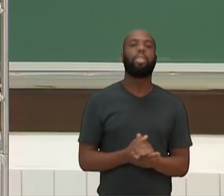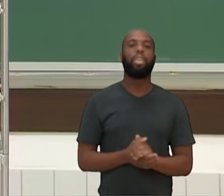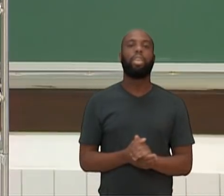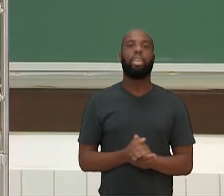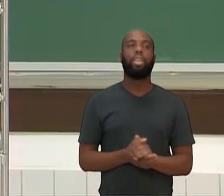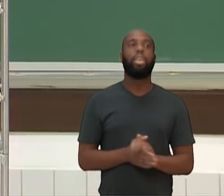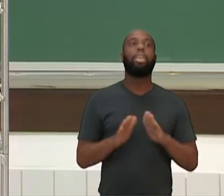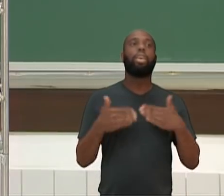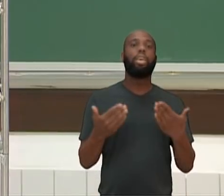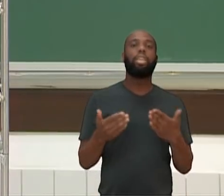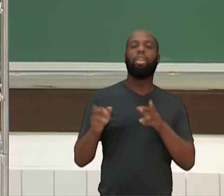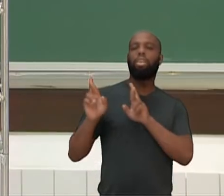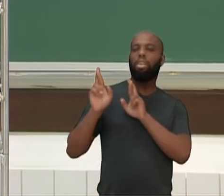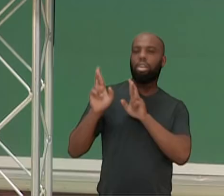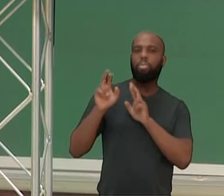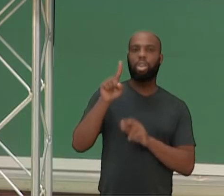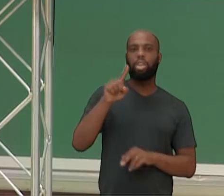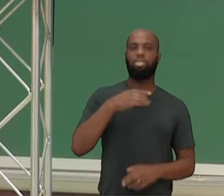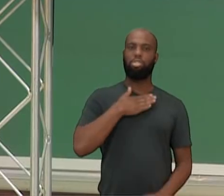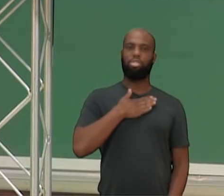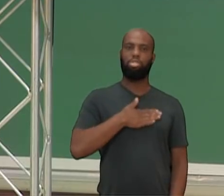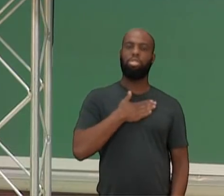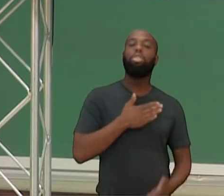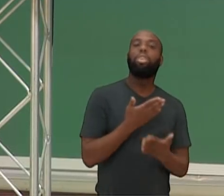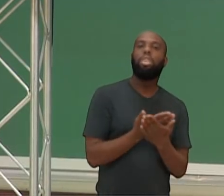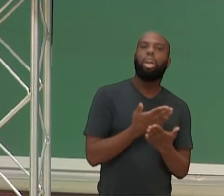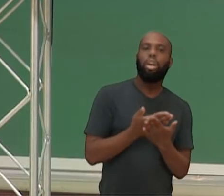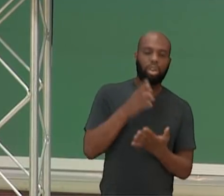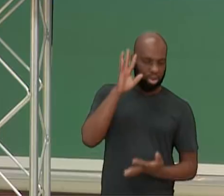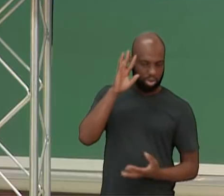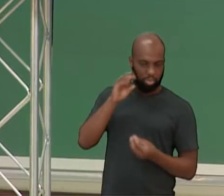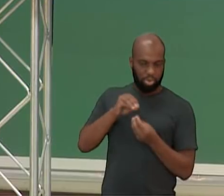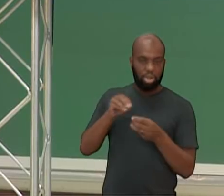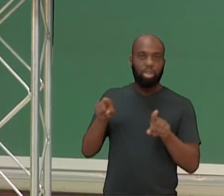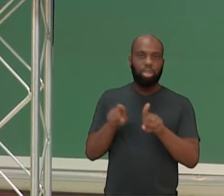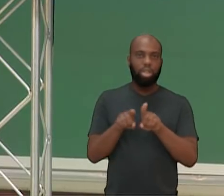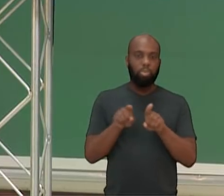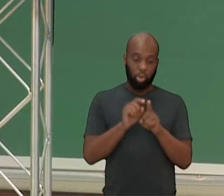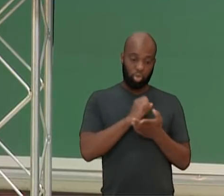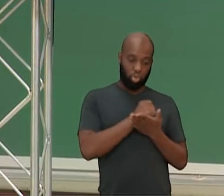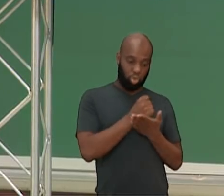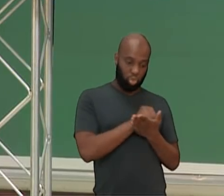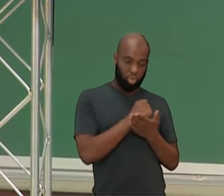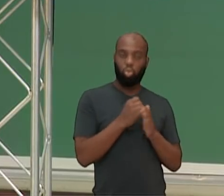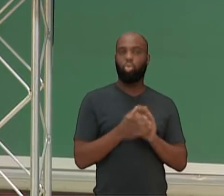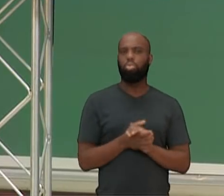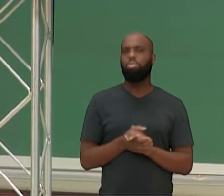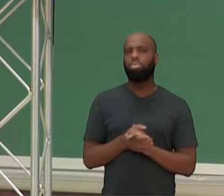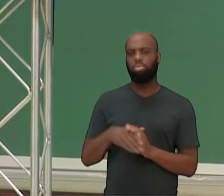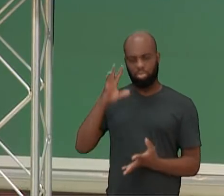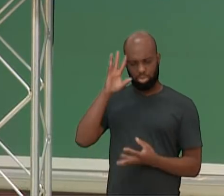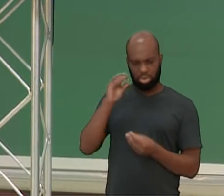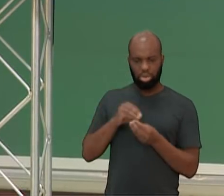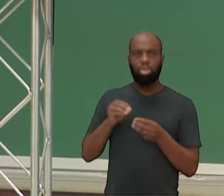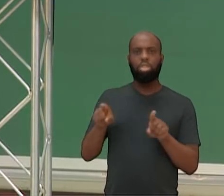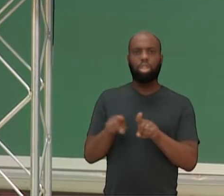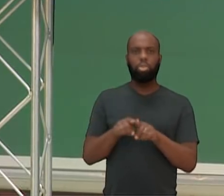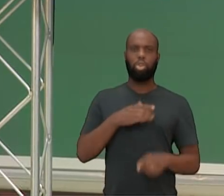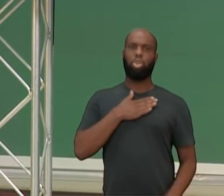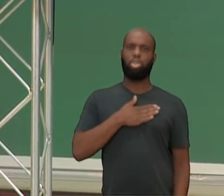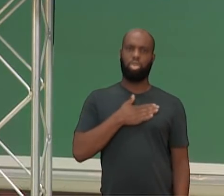assim que vocês tenham curtido a aula, tenham entendido um pouquinho dos jogos ali que eles praticam e gostam